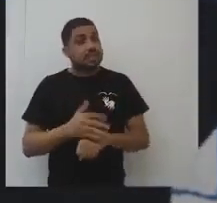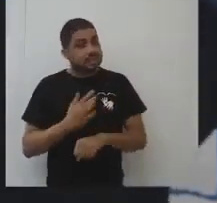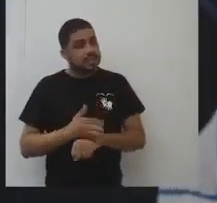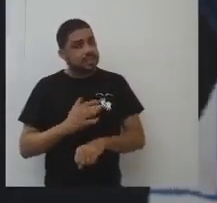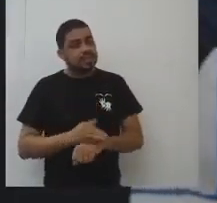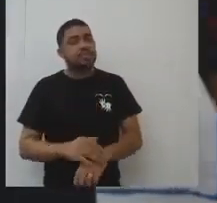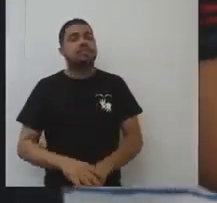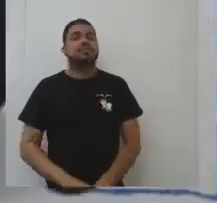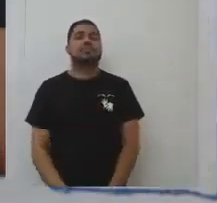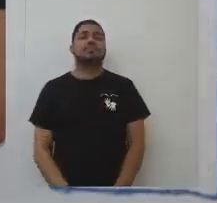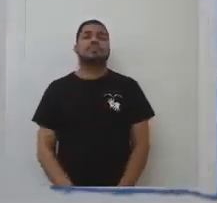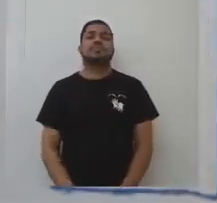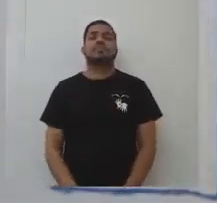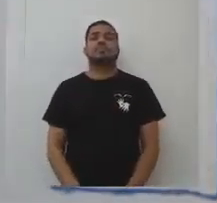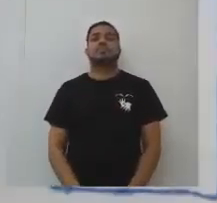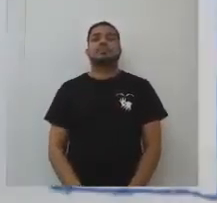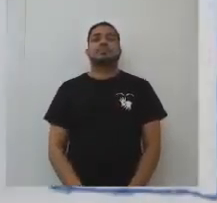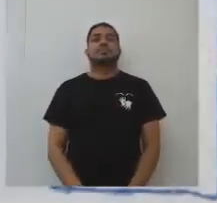exercitar.